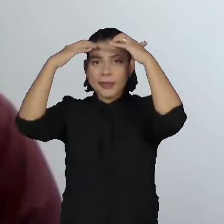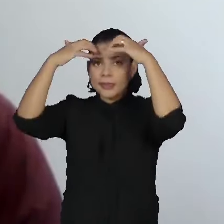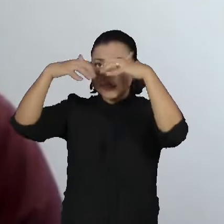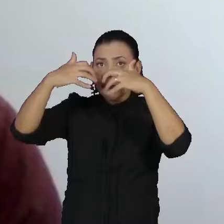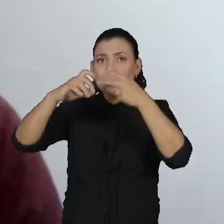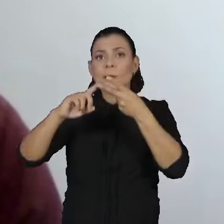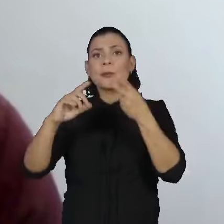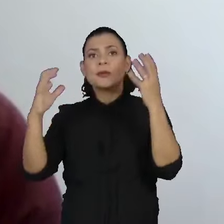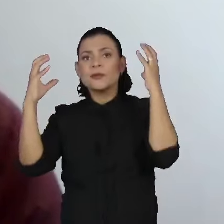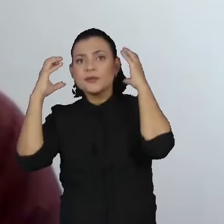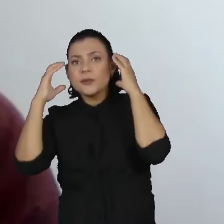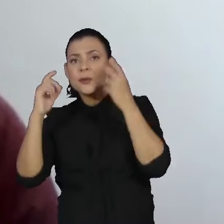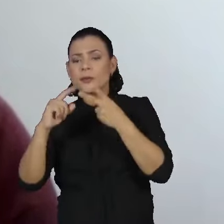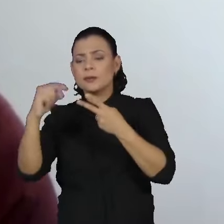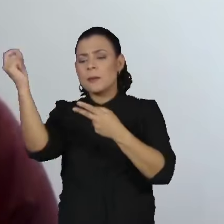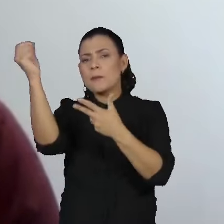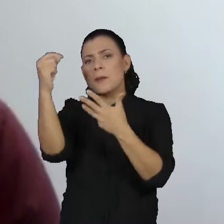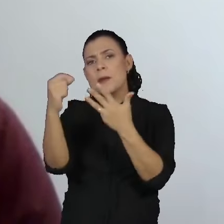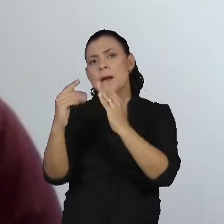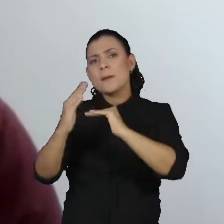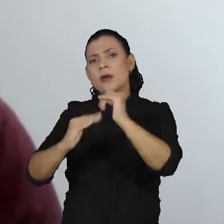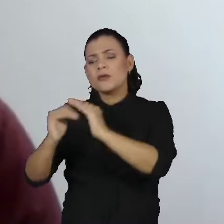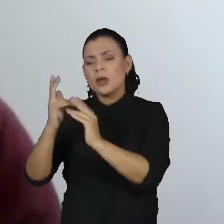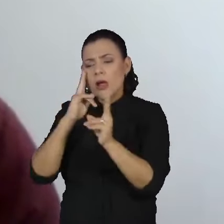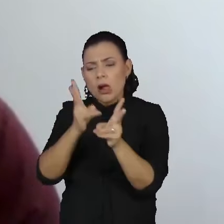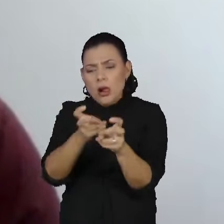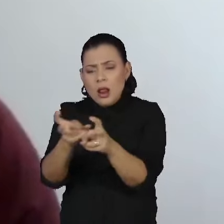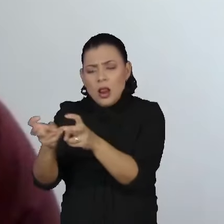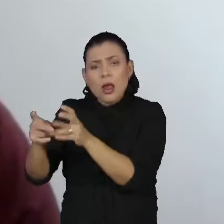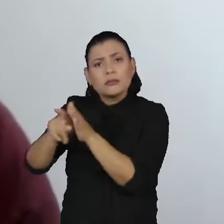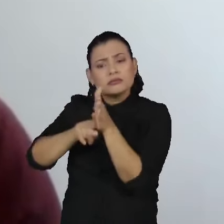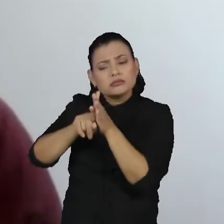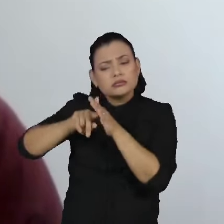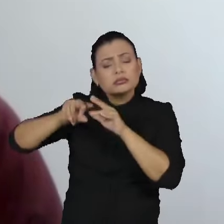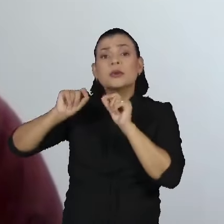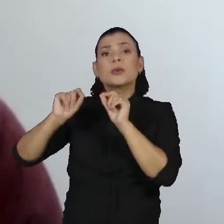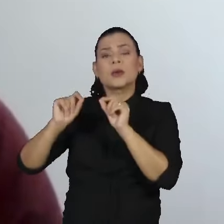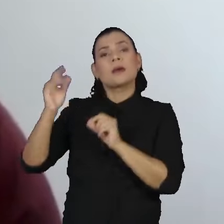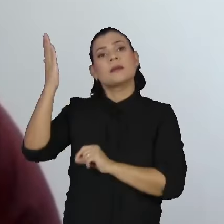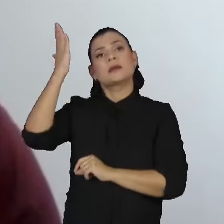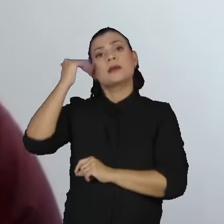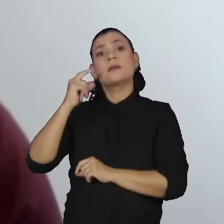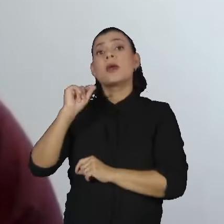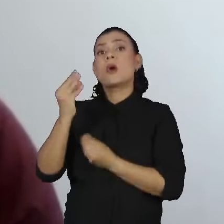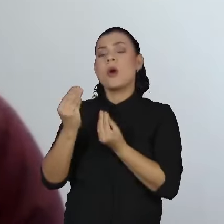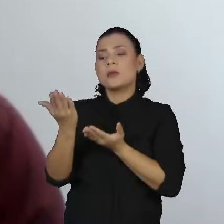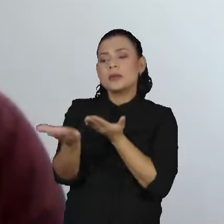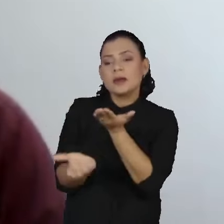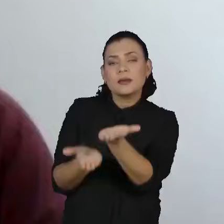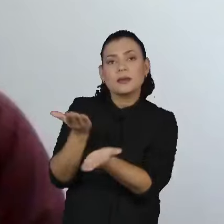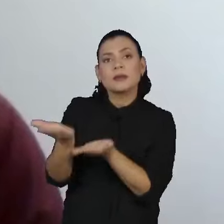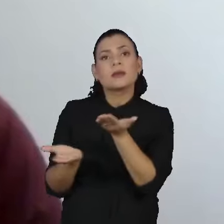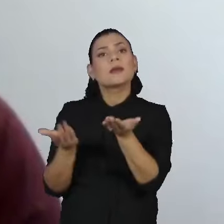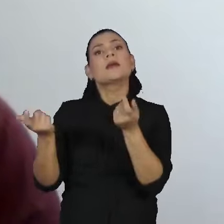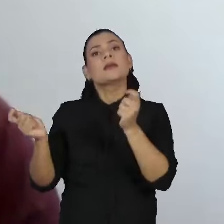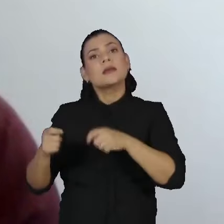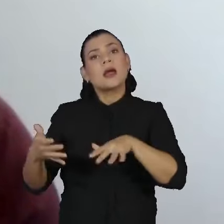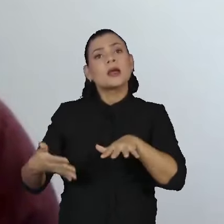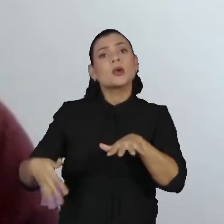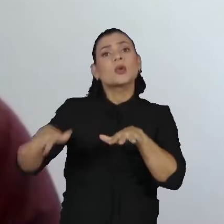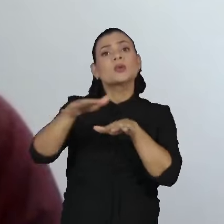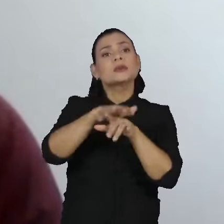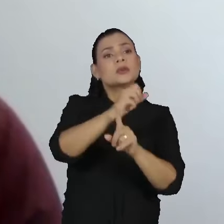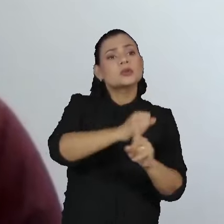dessa descoberta, dessa evidência mais adequada, podemos pensar em intervenções terapêuticas, em inclusões nos